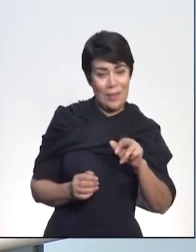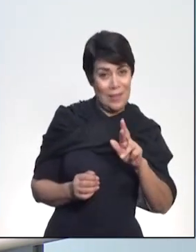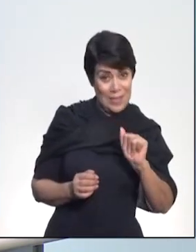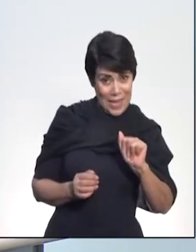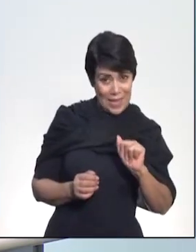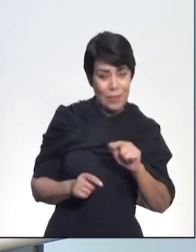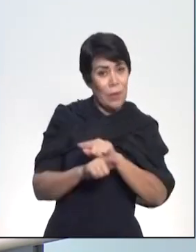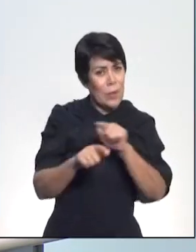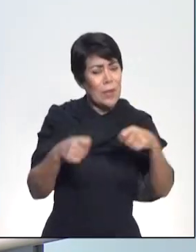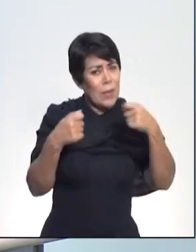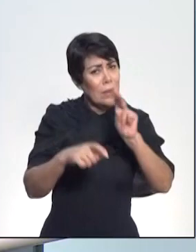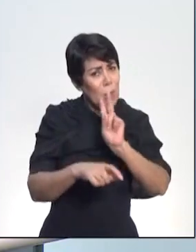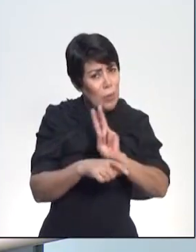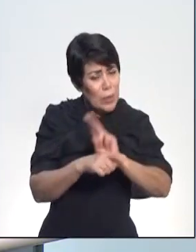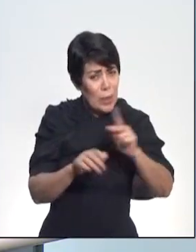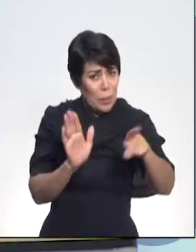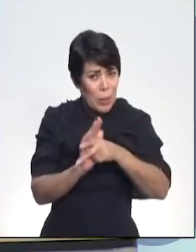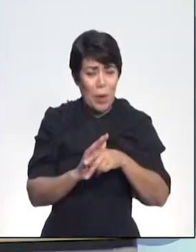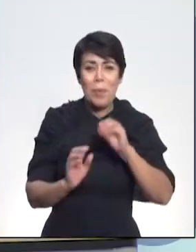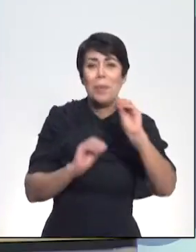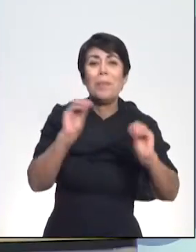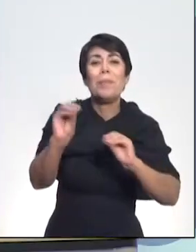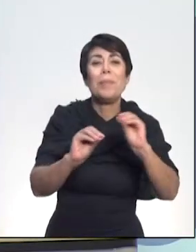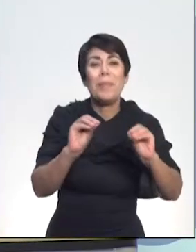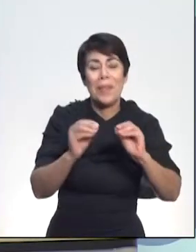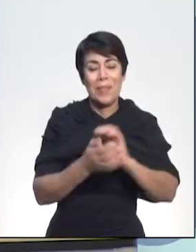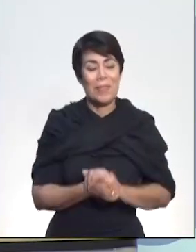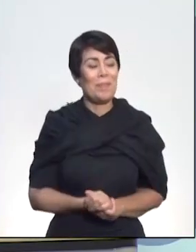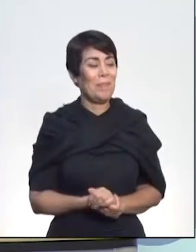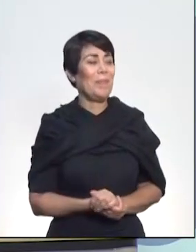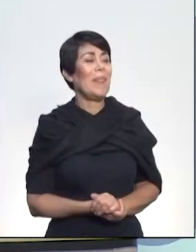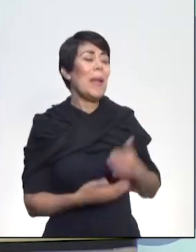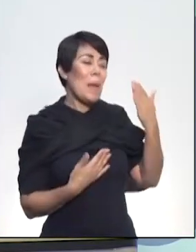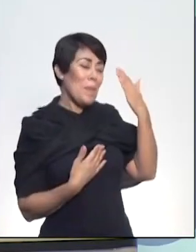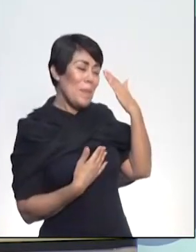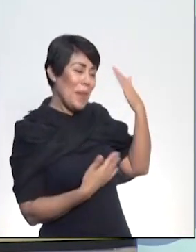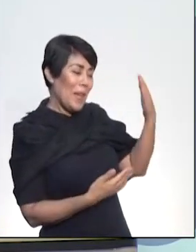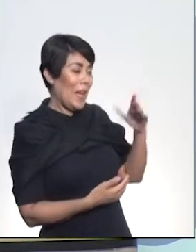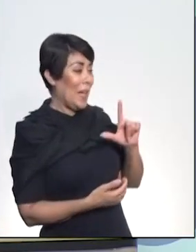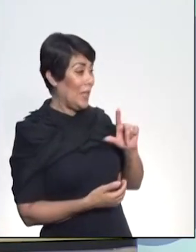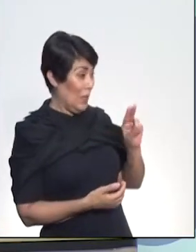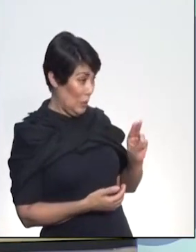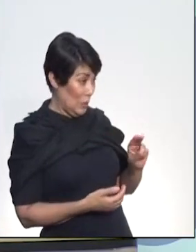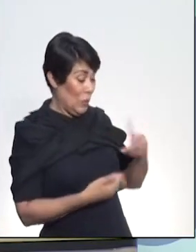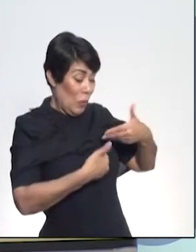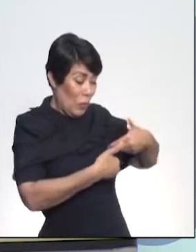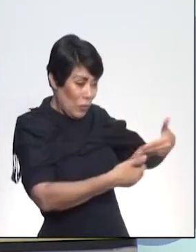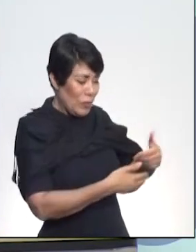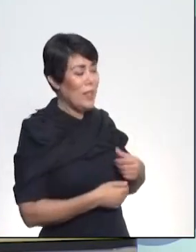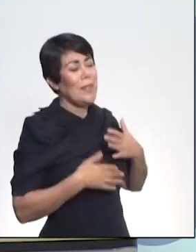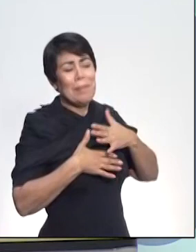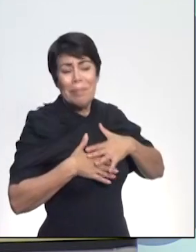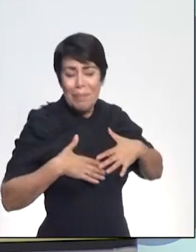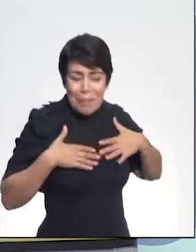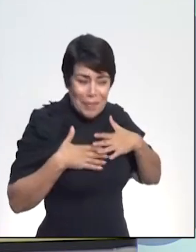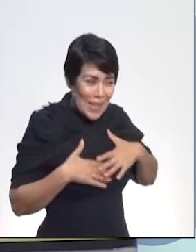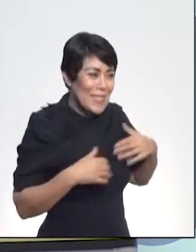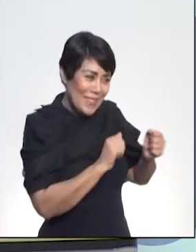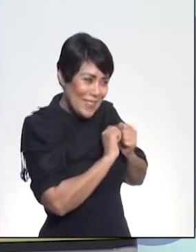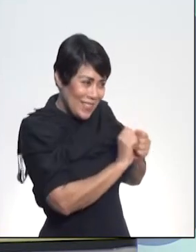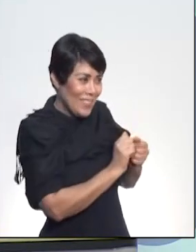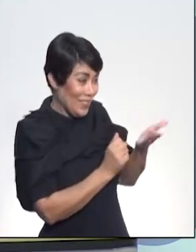se cuidem, um grande beijo. Obrigada, Luanda, pelo convite. Foi um prazer, né, estar aqui ao